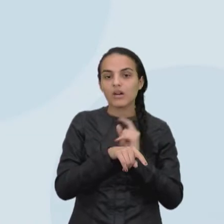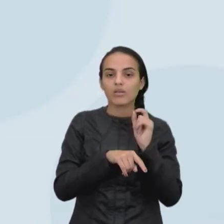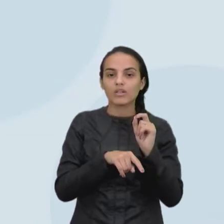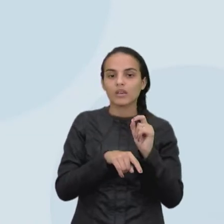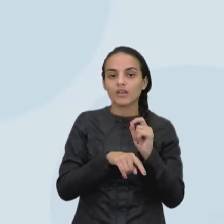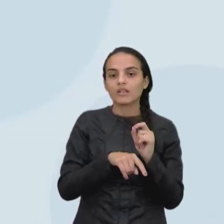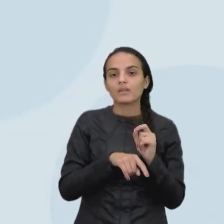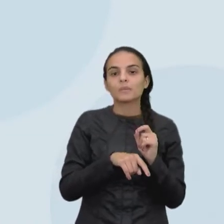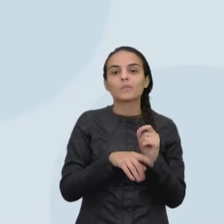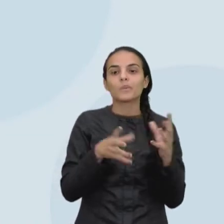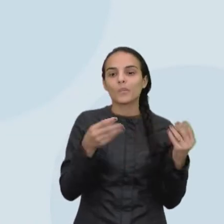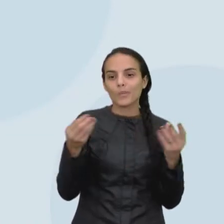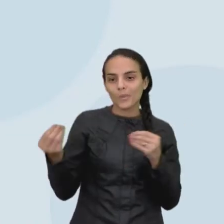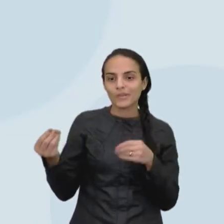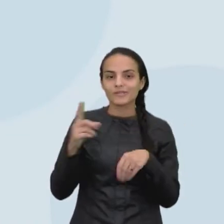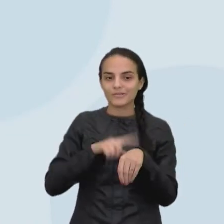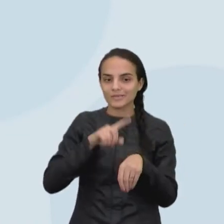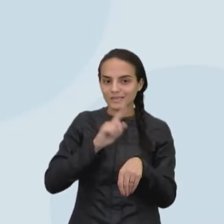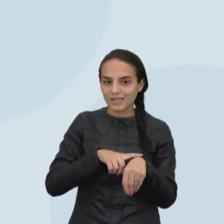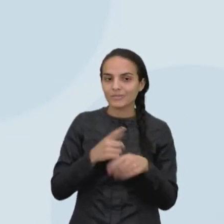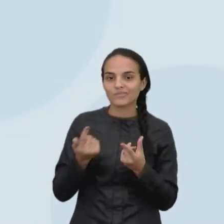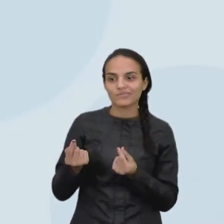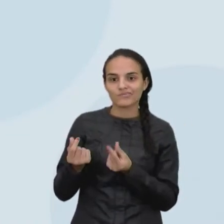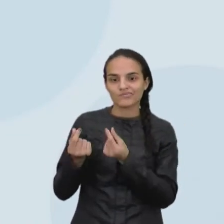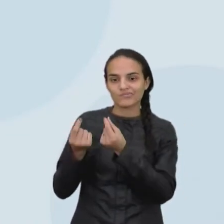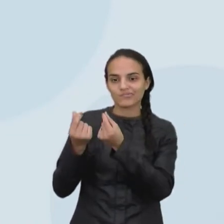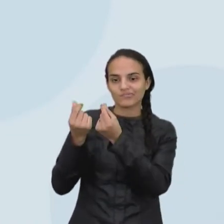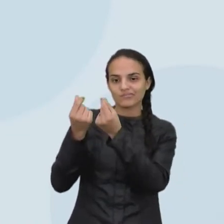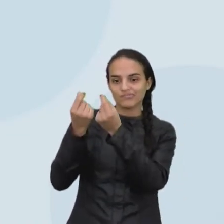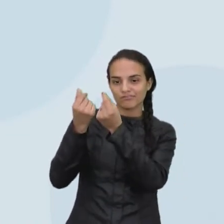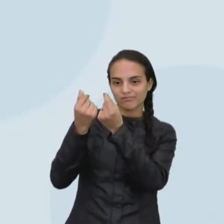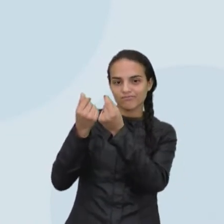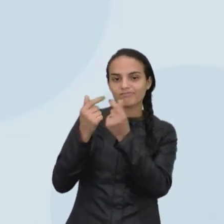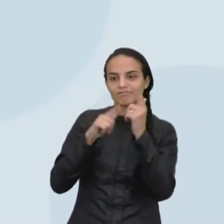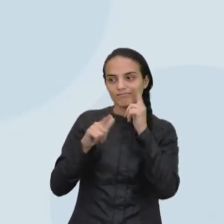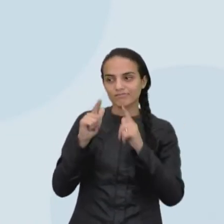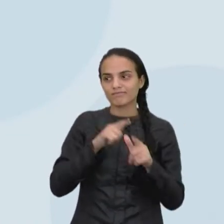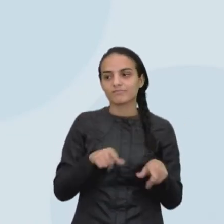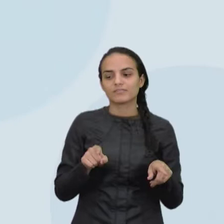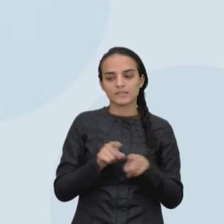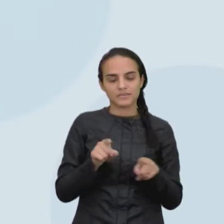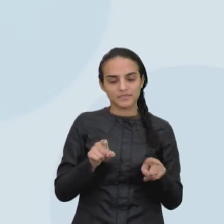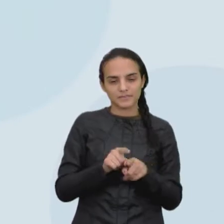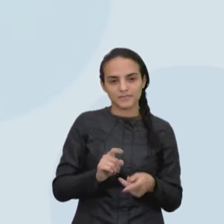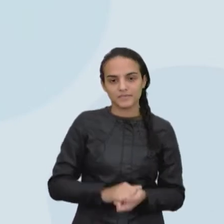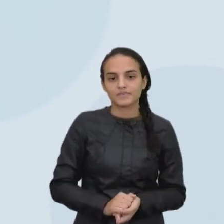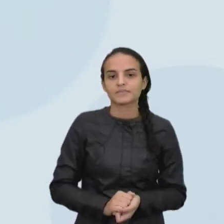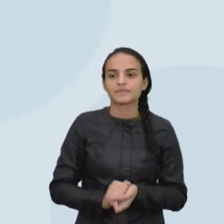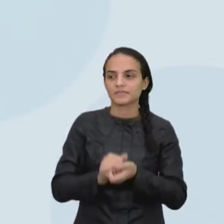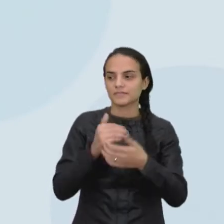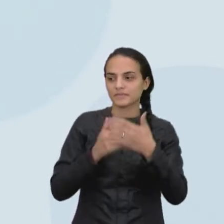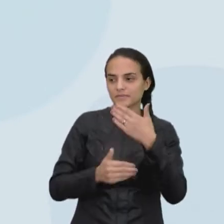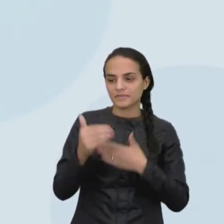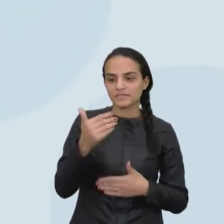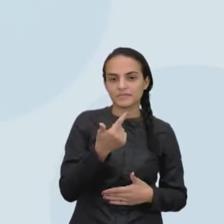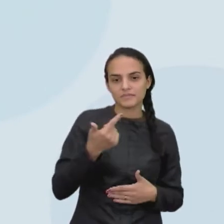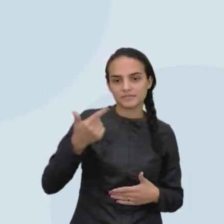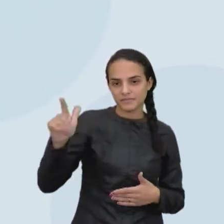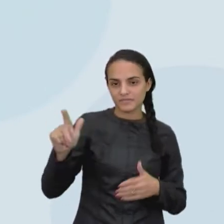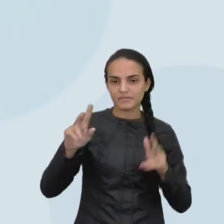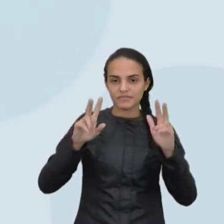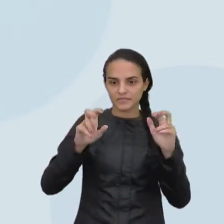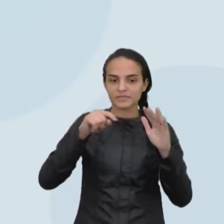censitária, demanda de muito tempo e altos custos financeiros. Então, vamos partir para outro tipo